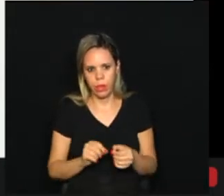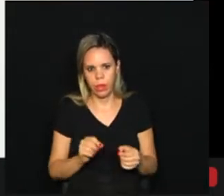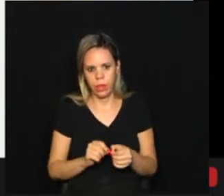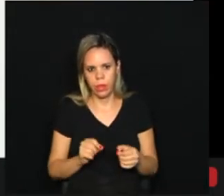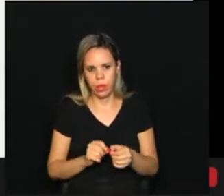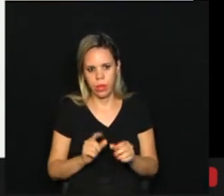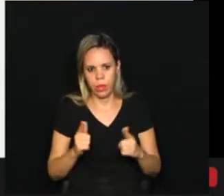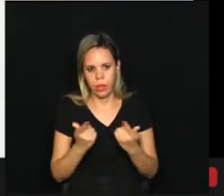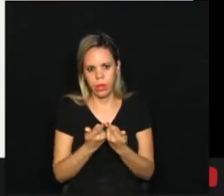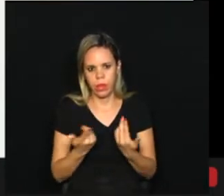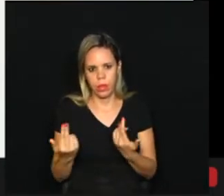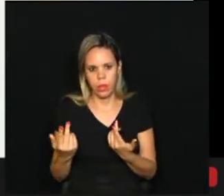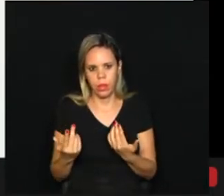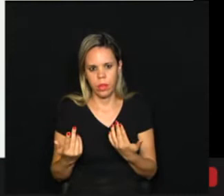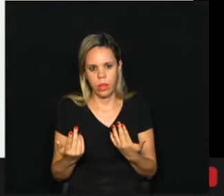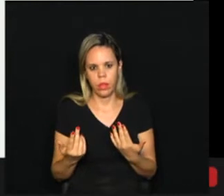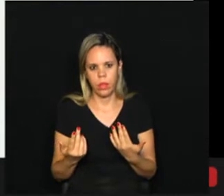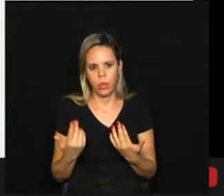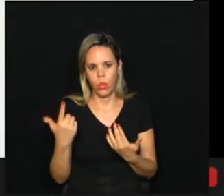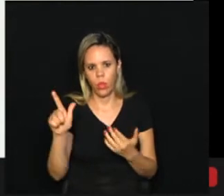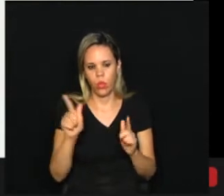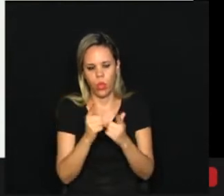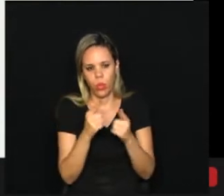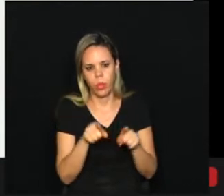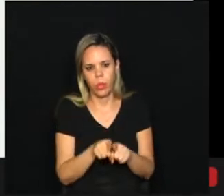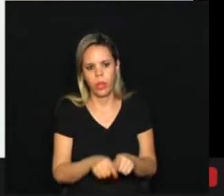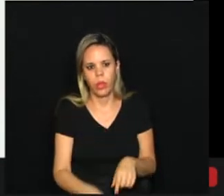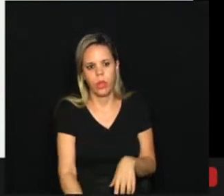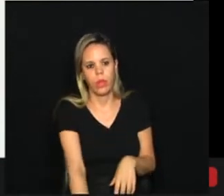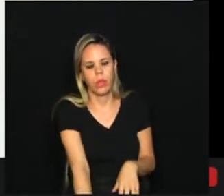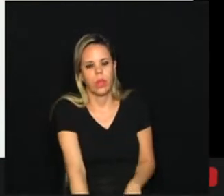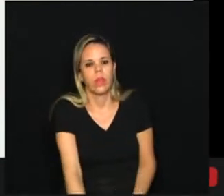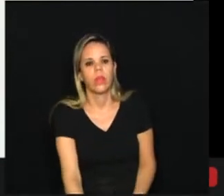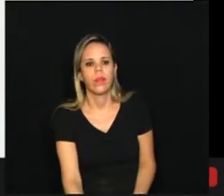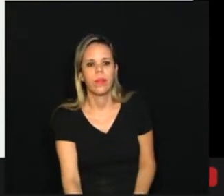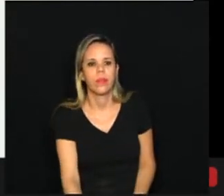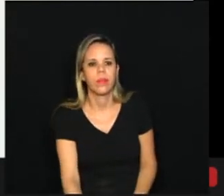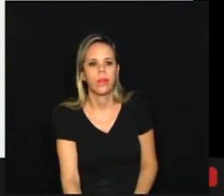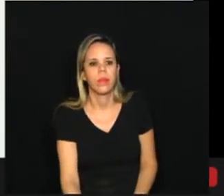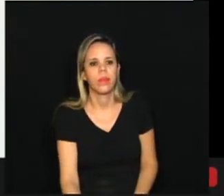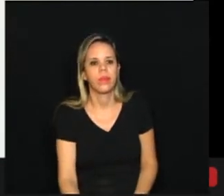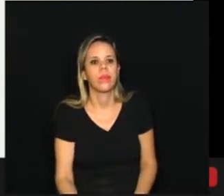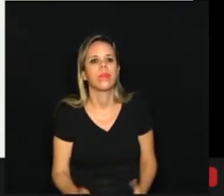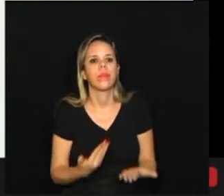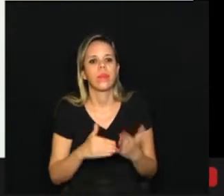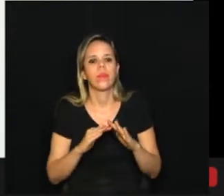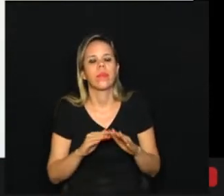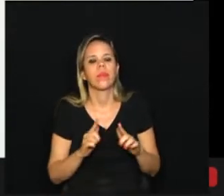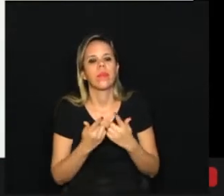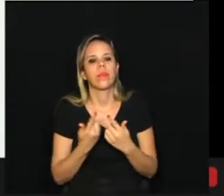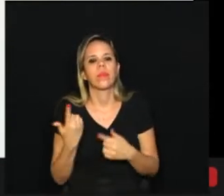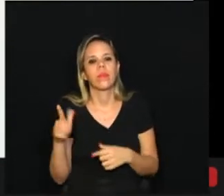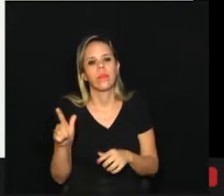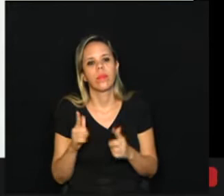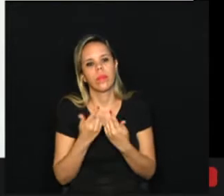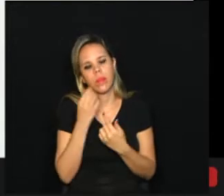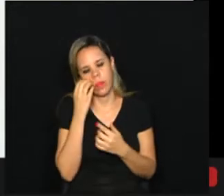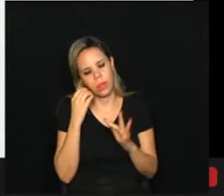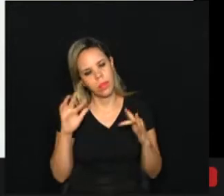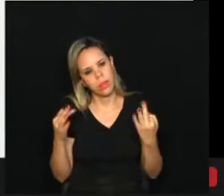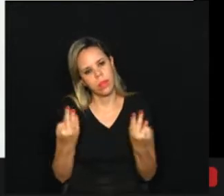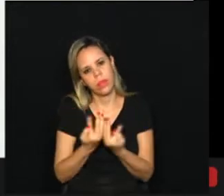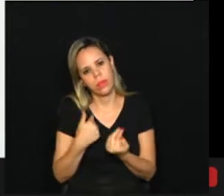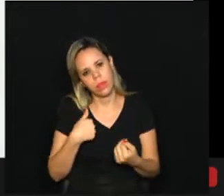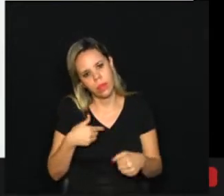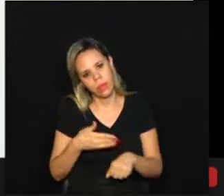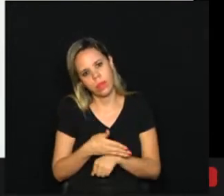neste grupo, ela fez nos demais grupos da escola, e num outro grupo de pais, pelo qual eu